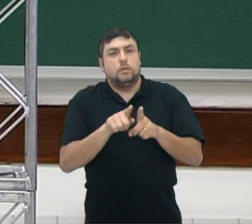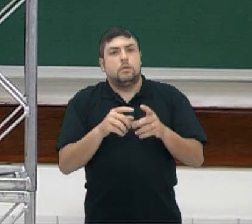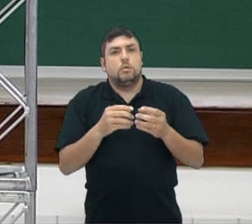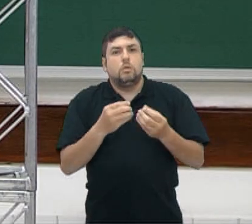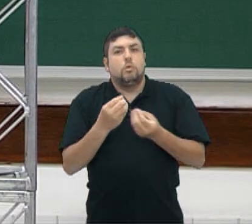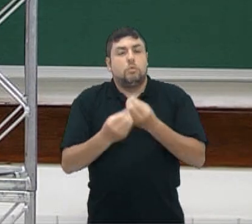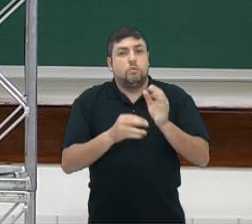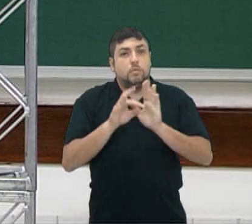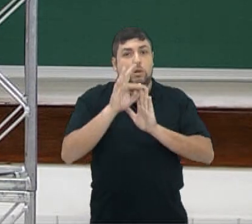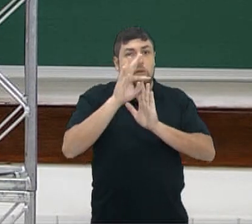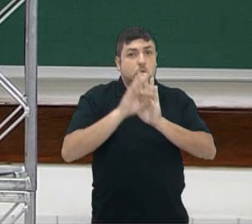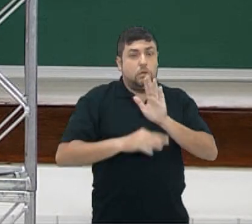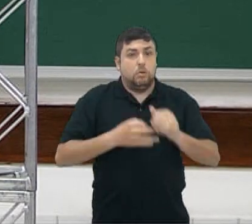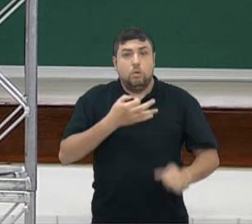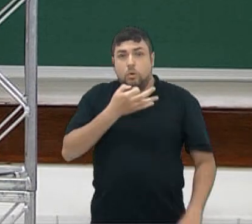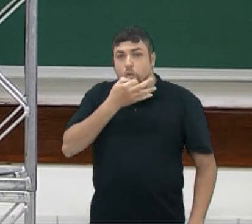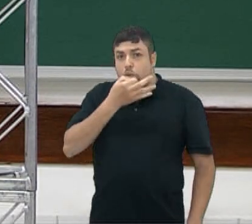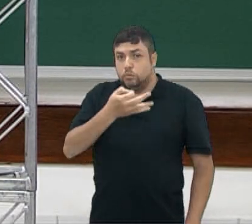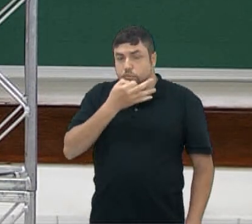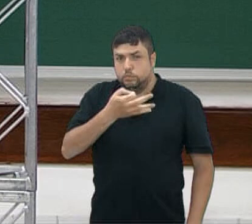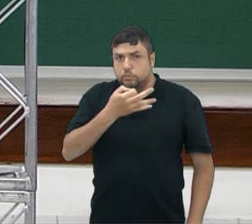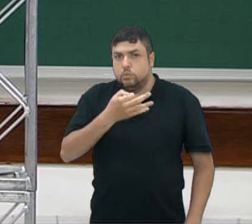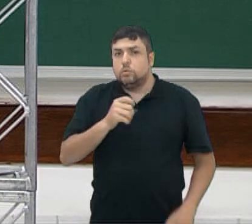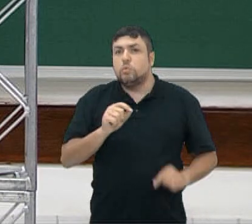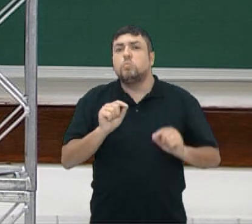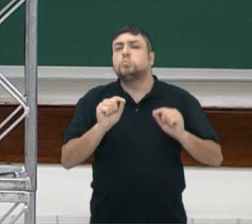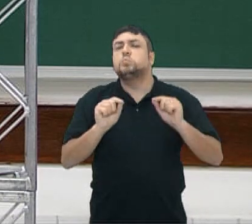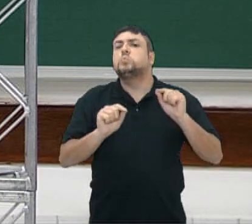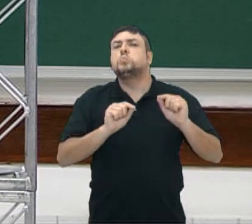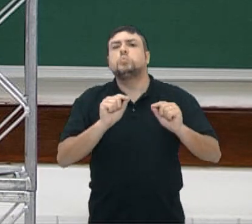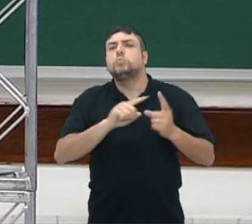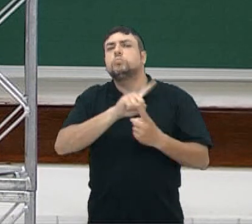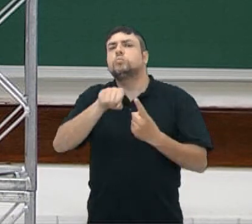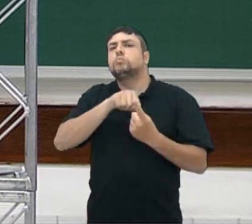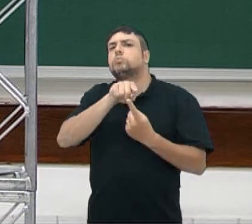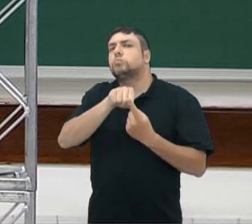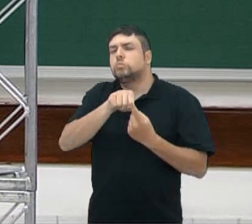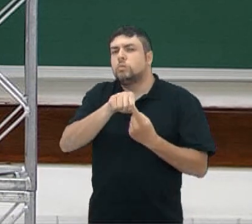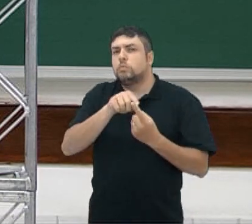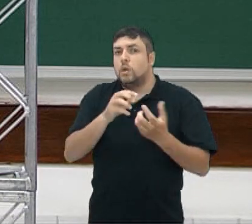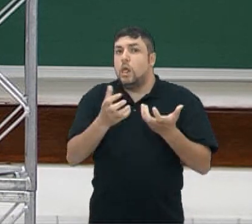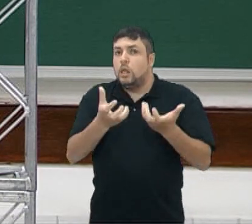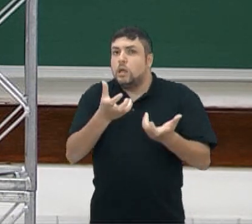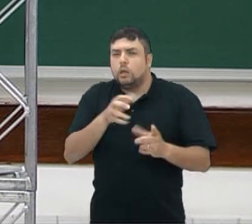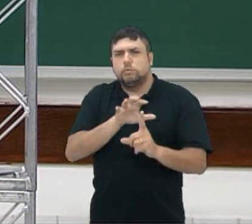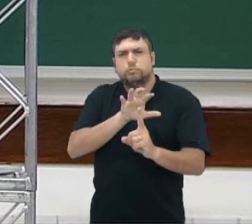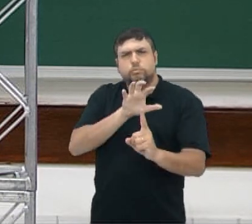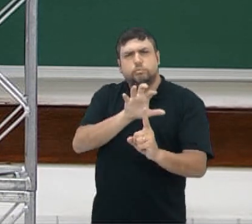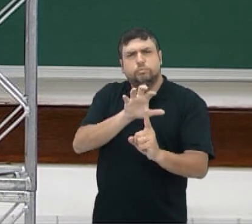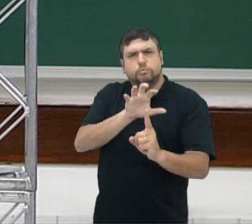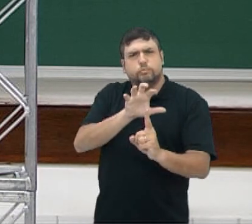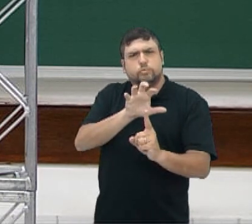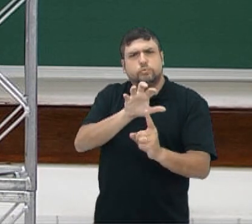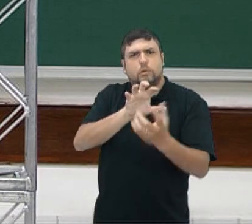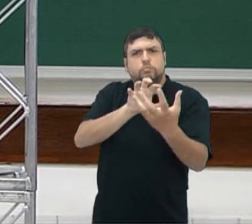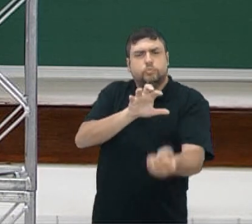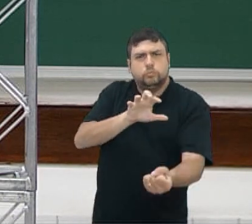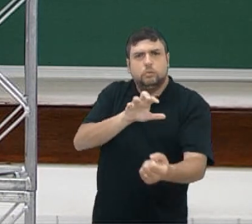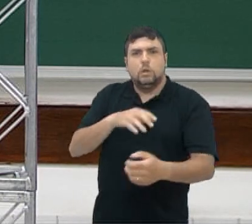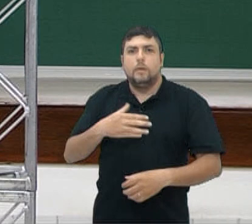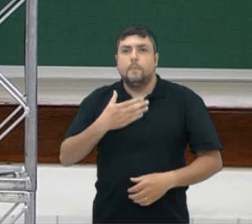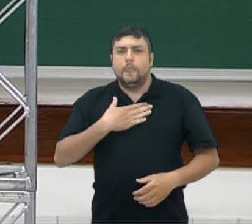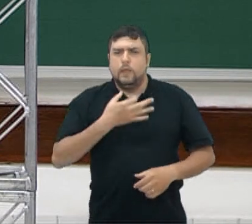questões de um texto de opinião e desses textos opinativos argumentativos é que são textos que buscam convencer as pessoas daquilo. Você tem um ponto de